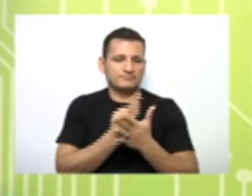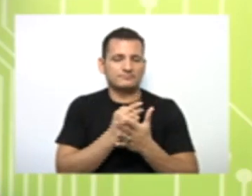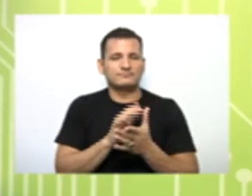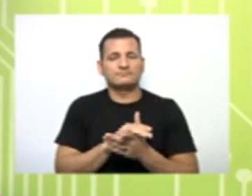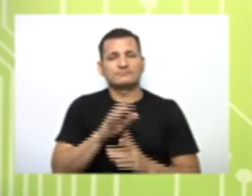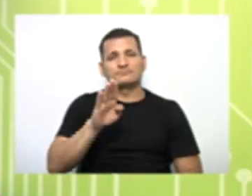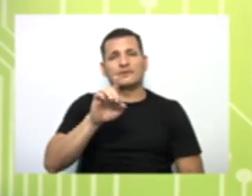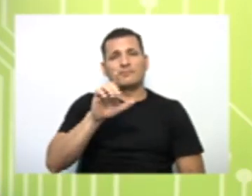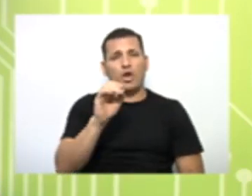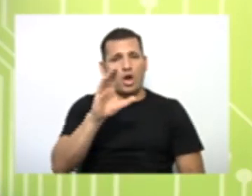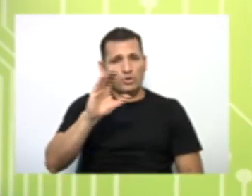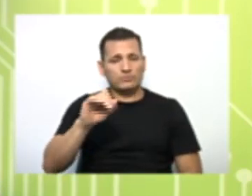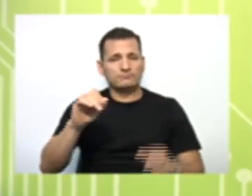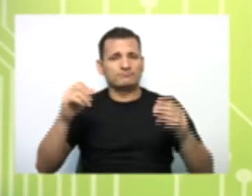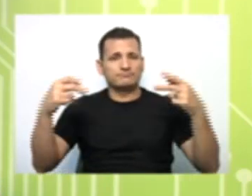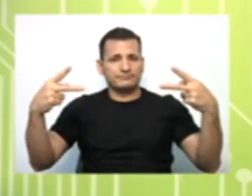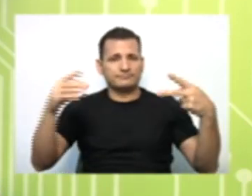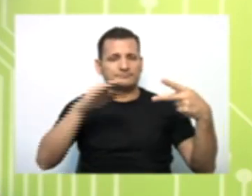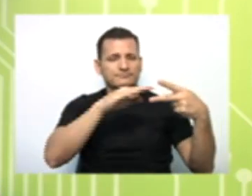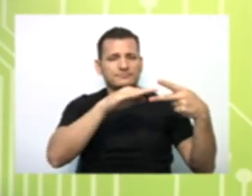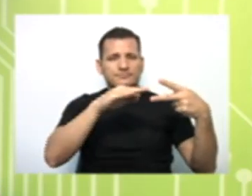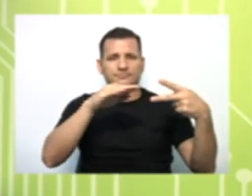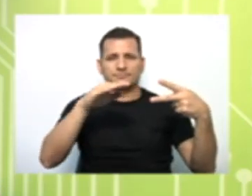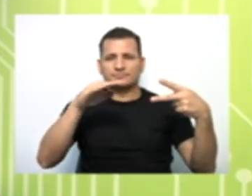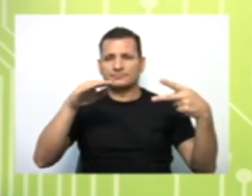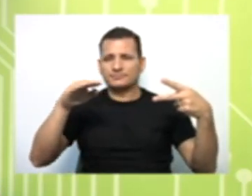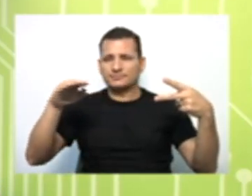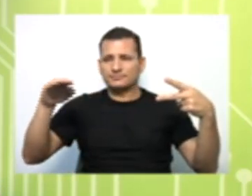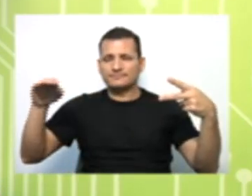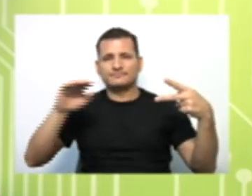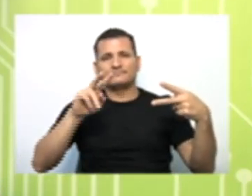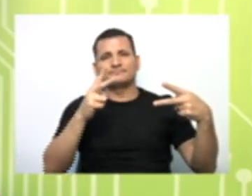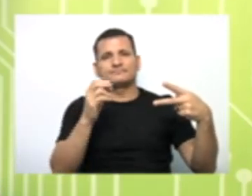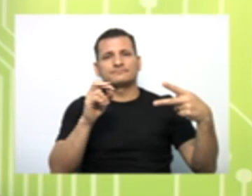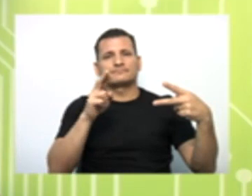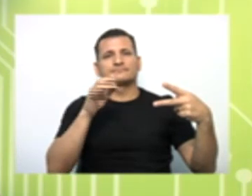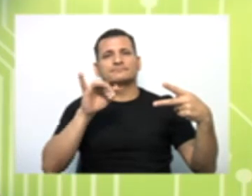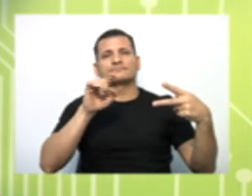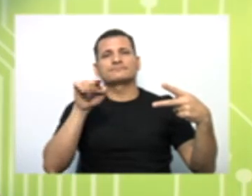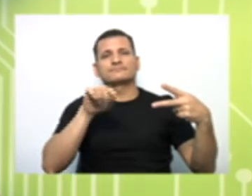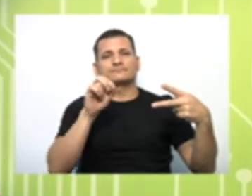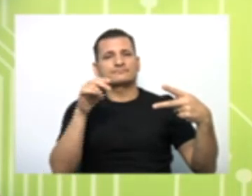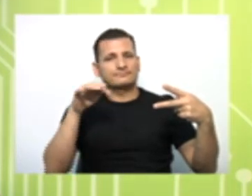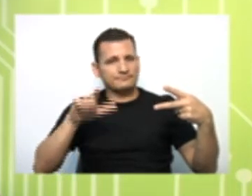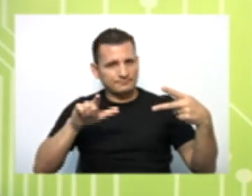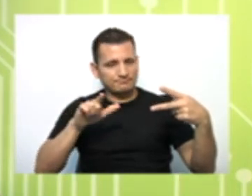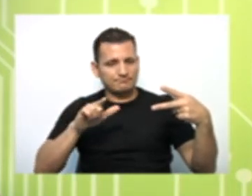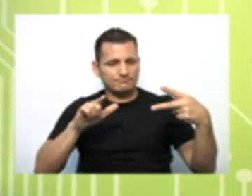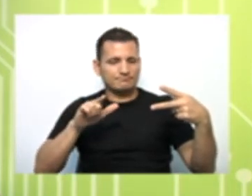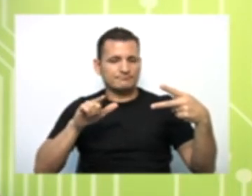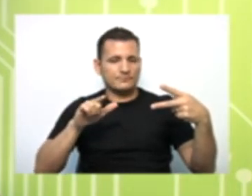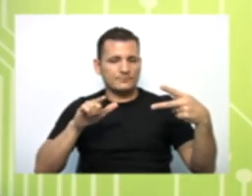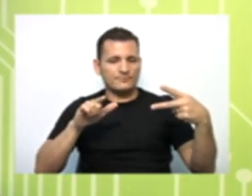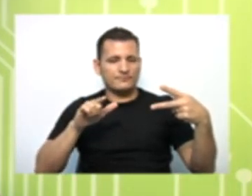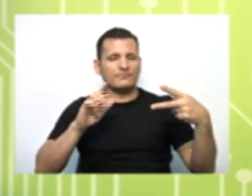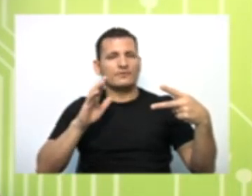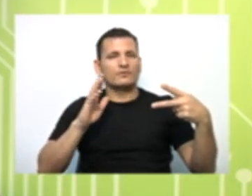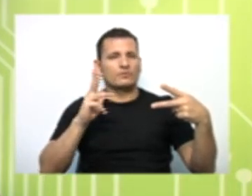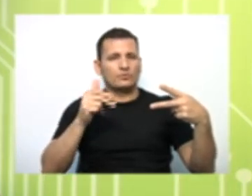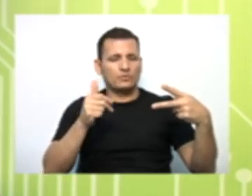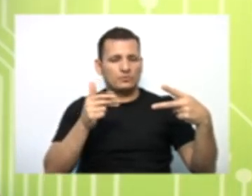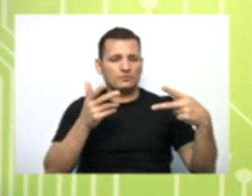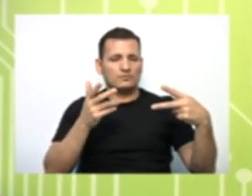em bloco vai ocupar a parte horizontal, ou seja, tudo que tiver na